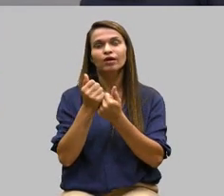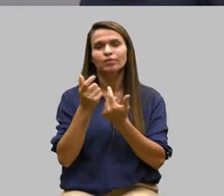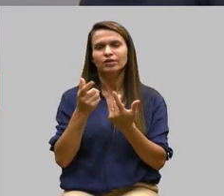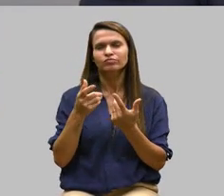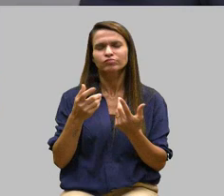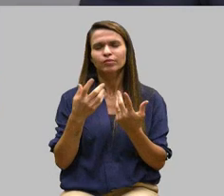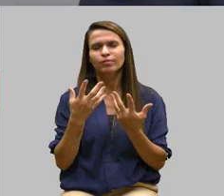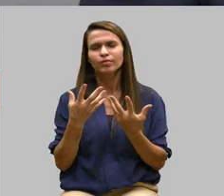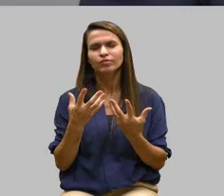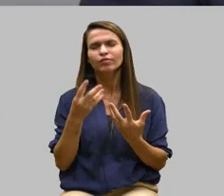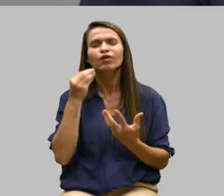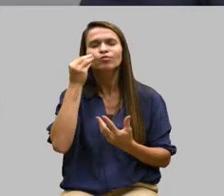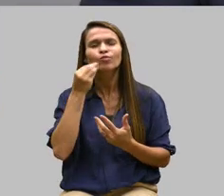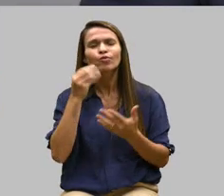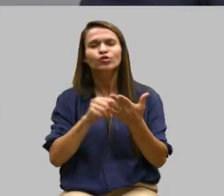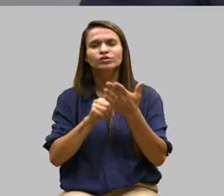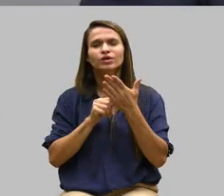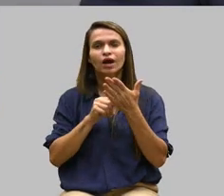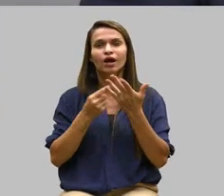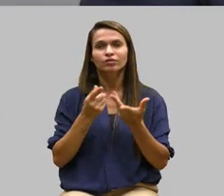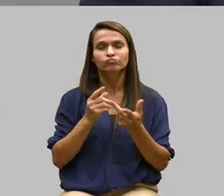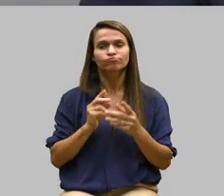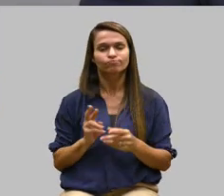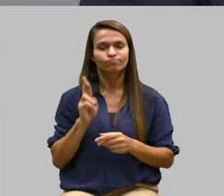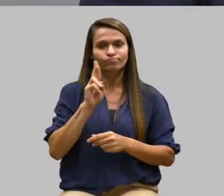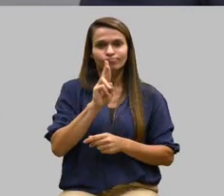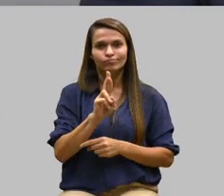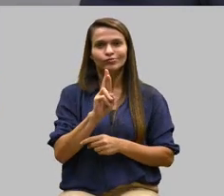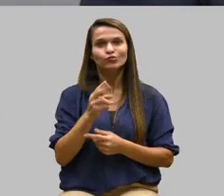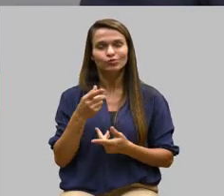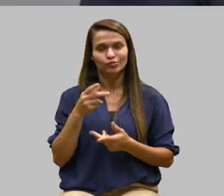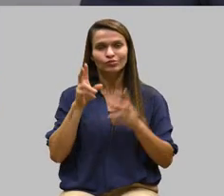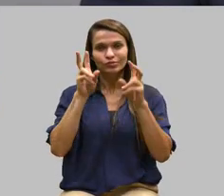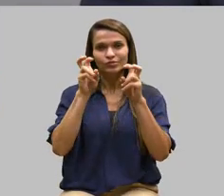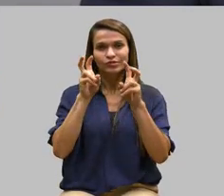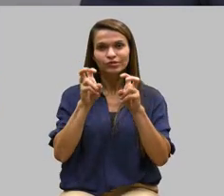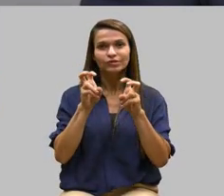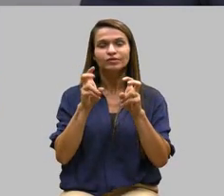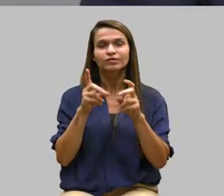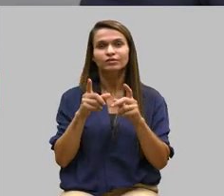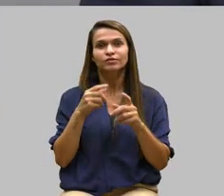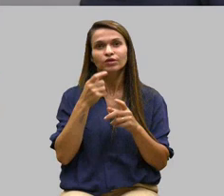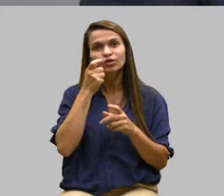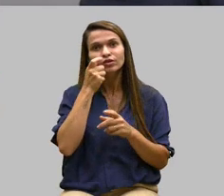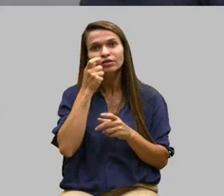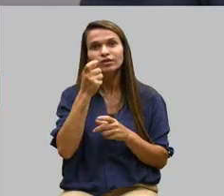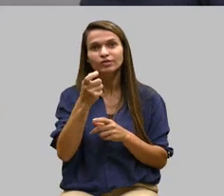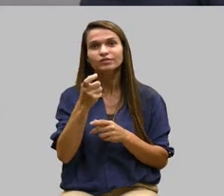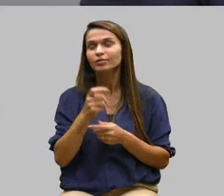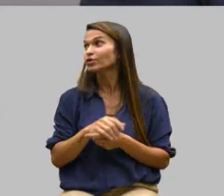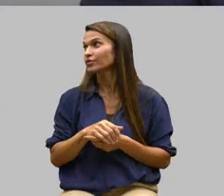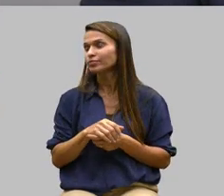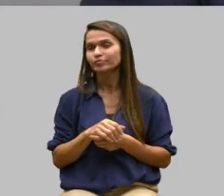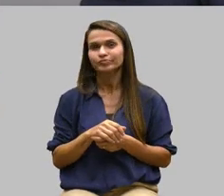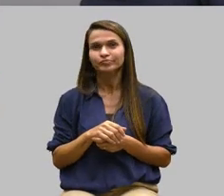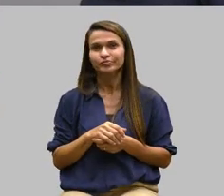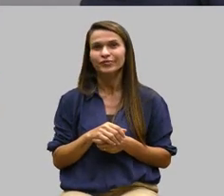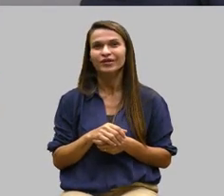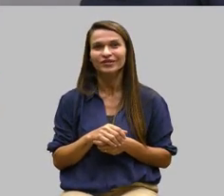com experiência autoridade no assunto que possui repercussão geral e interesse público relevante